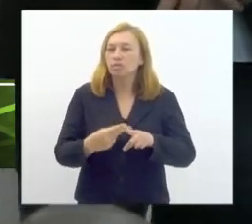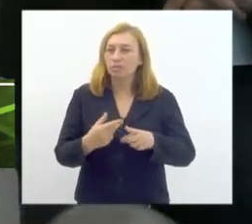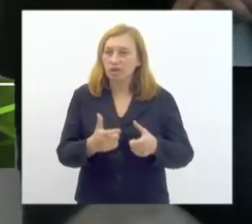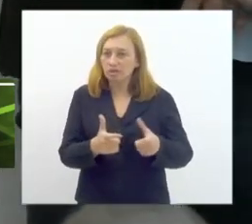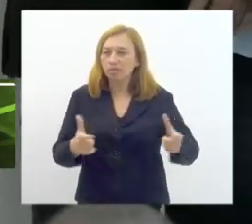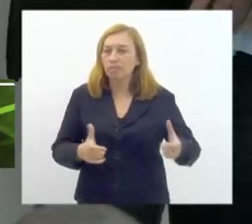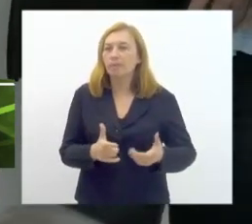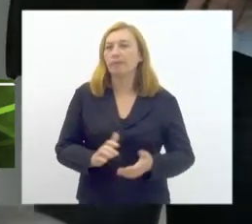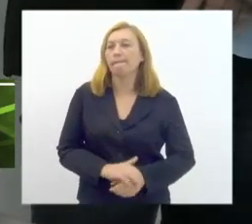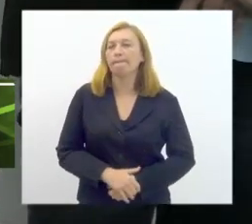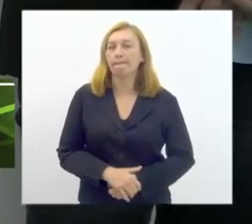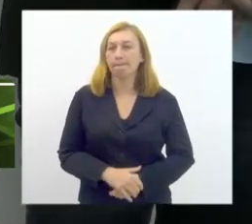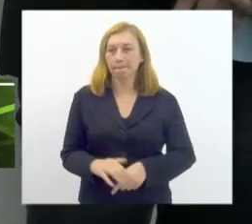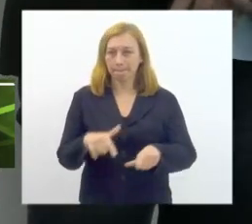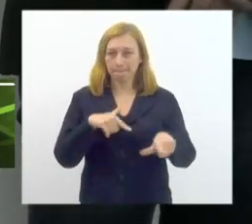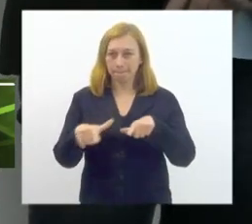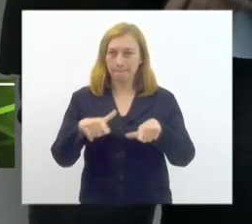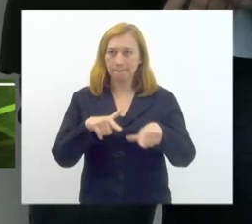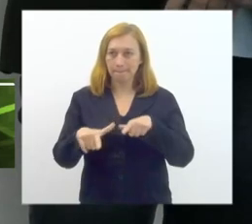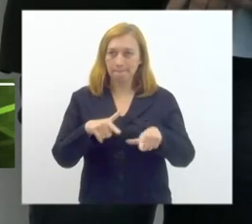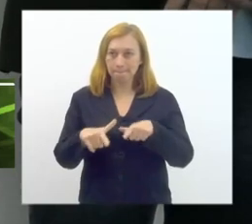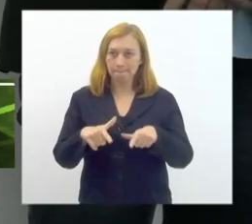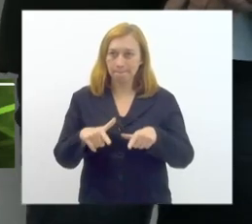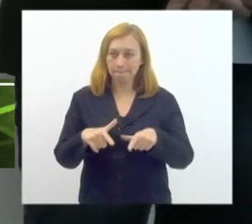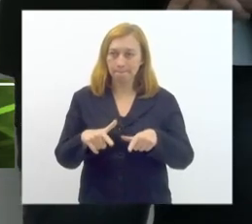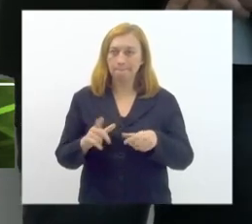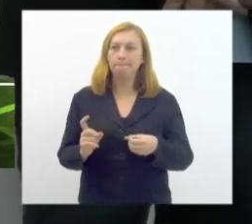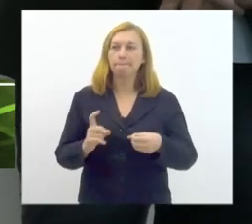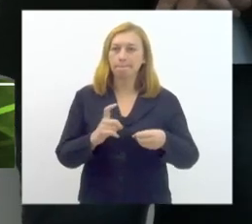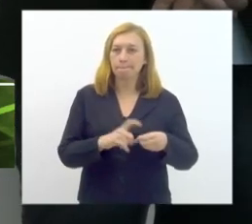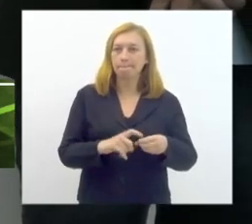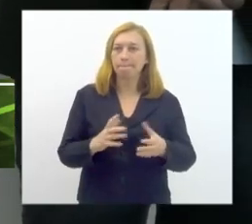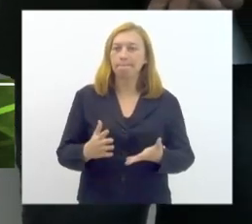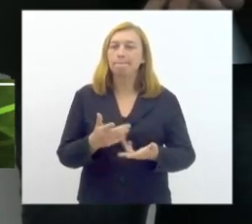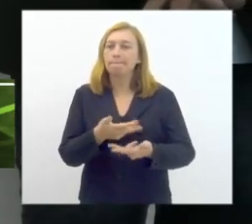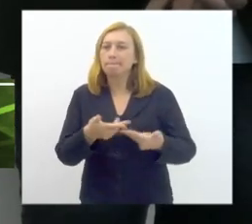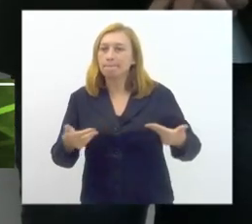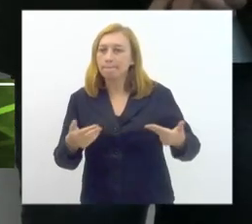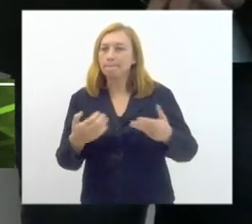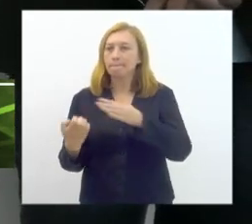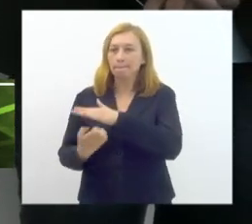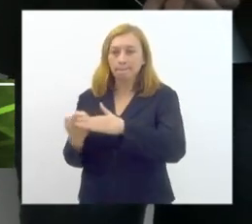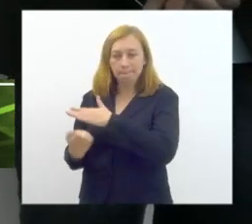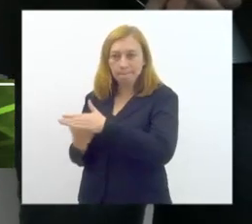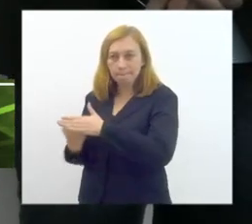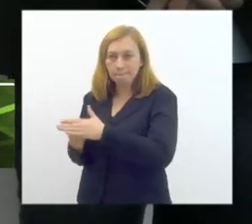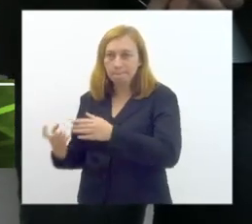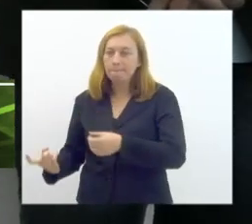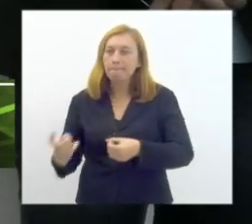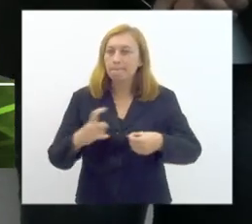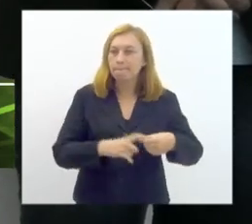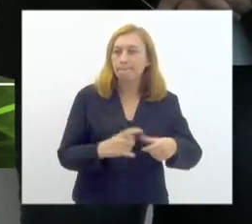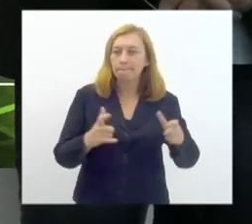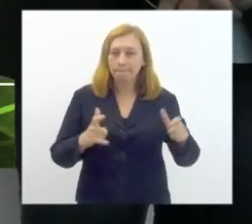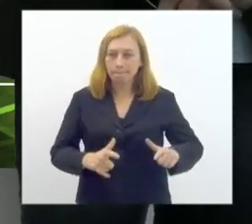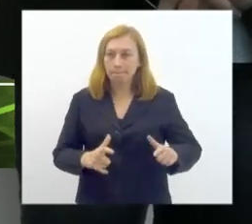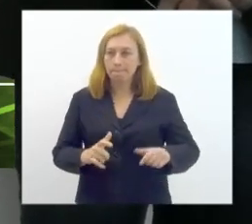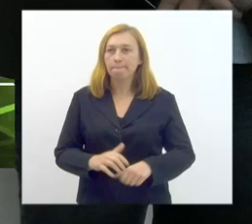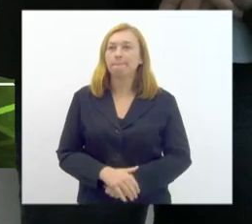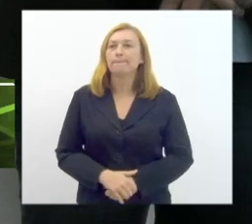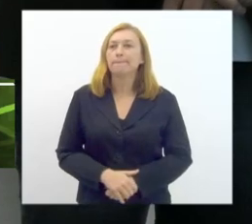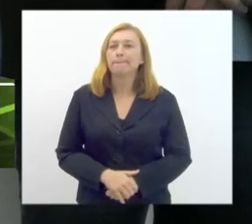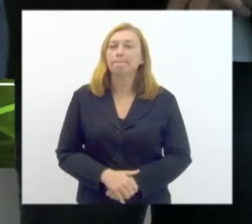Atualmente, trabalhamos com credenciamentos. Temos várias empresas credenciadas na nossa região